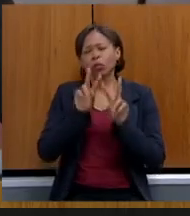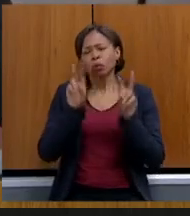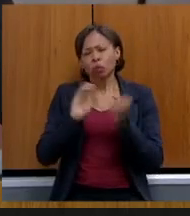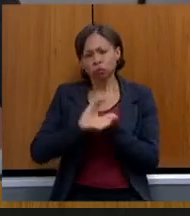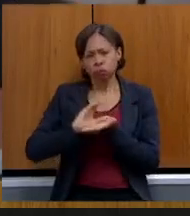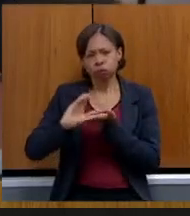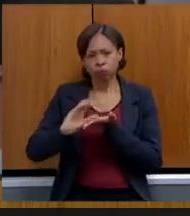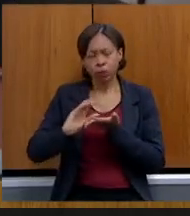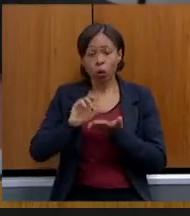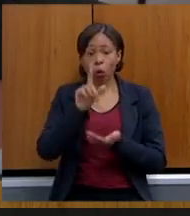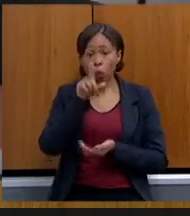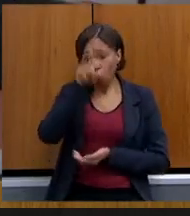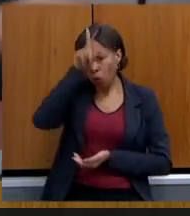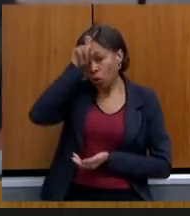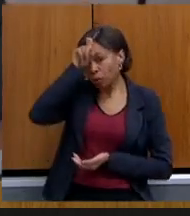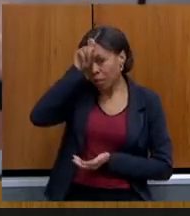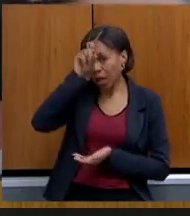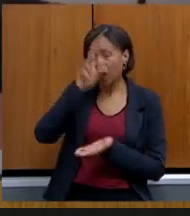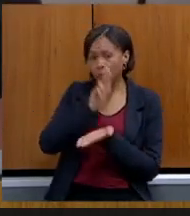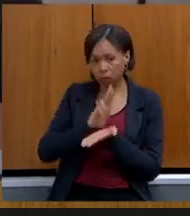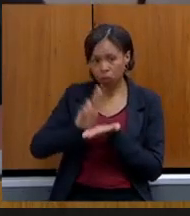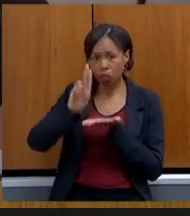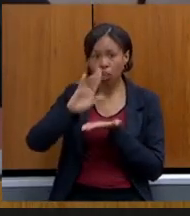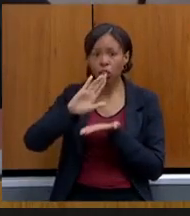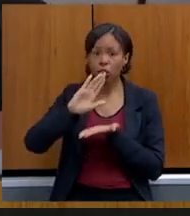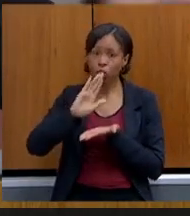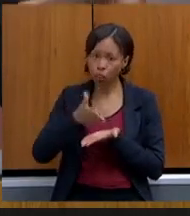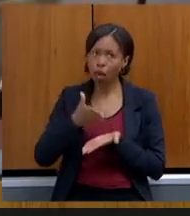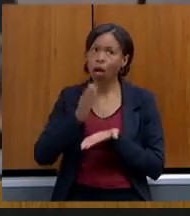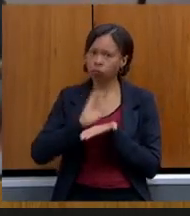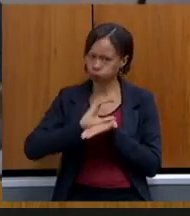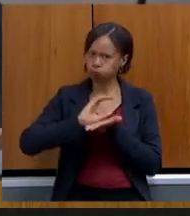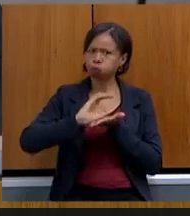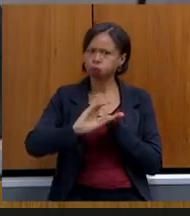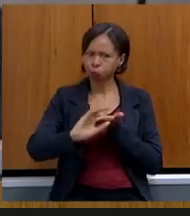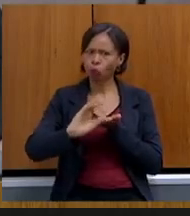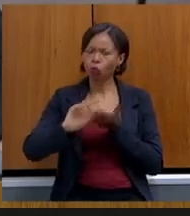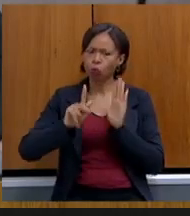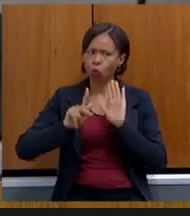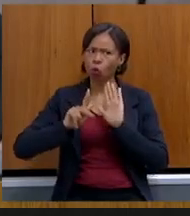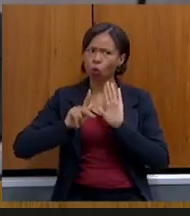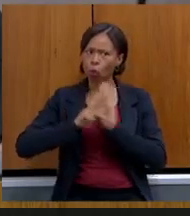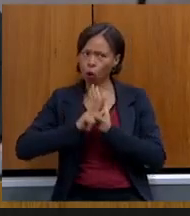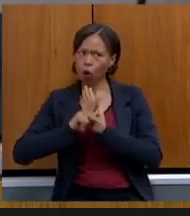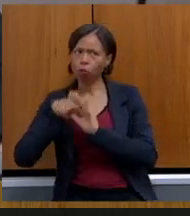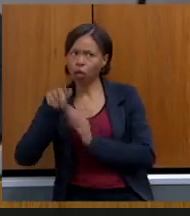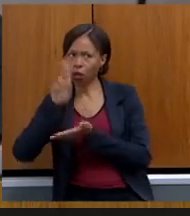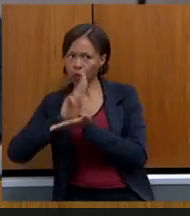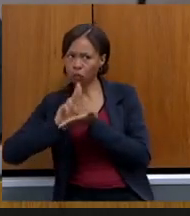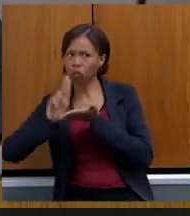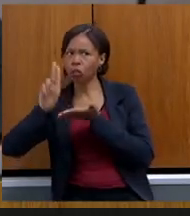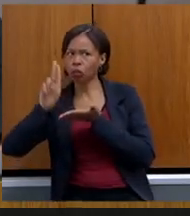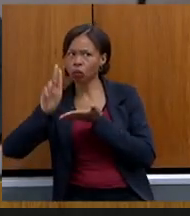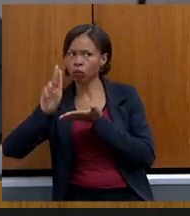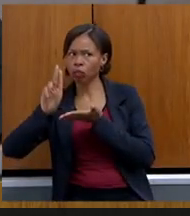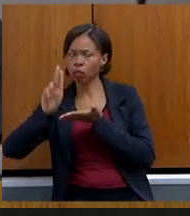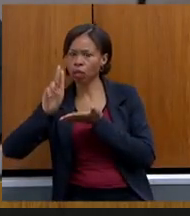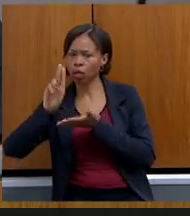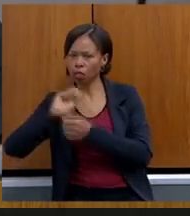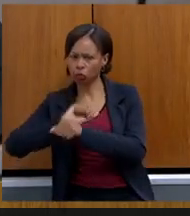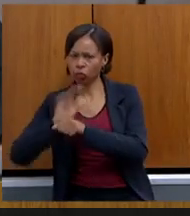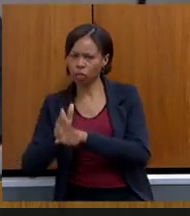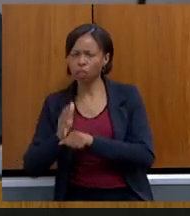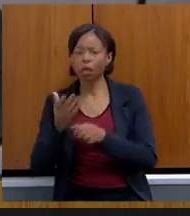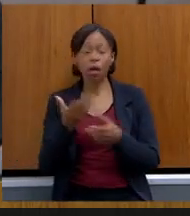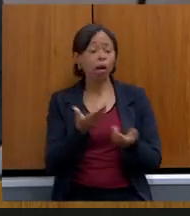Hospital Universitário faz parte desses recursos que já estão levantados para unimonte era aqui ó acabei de receber